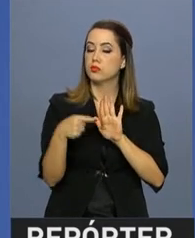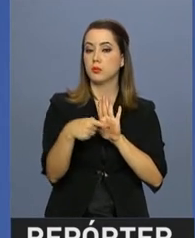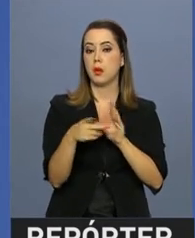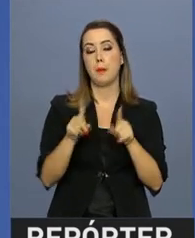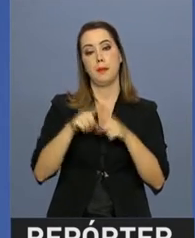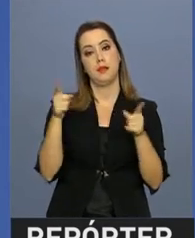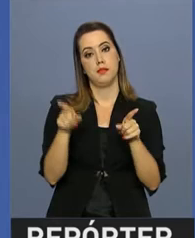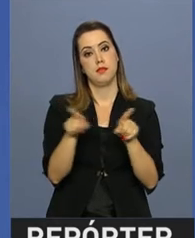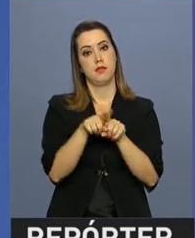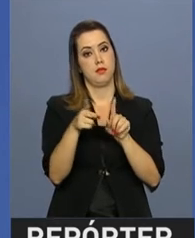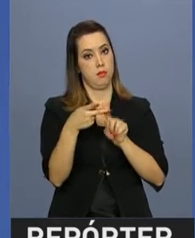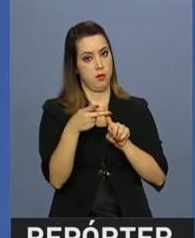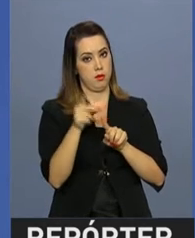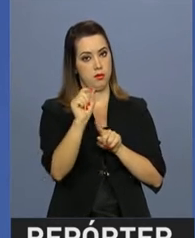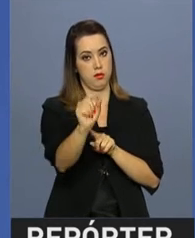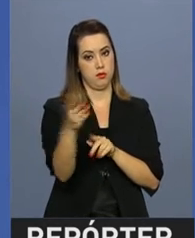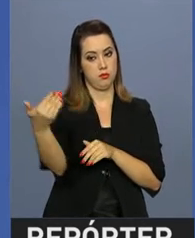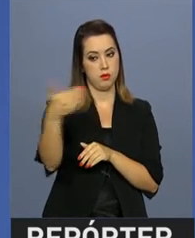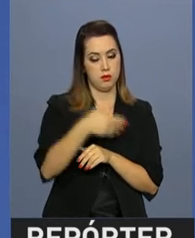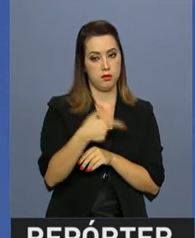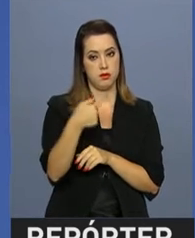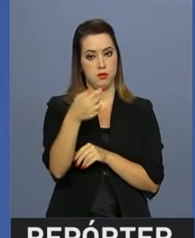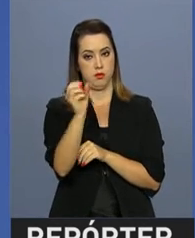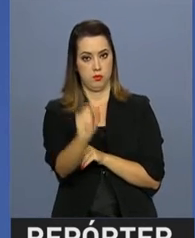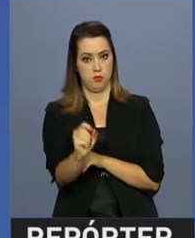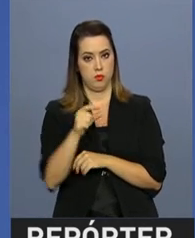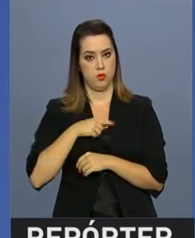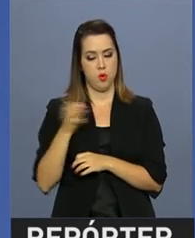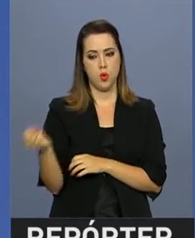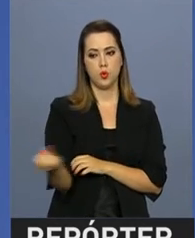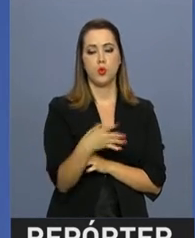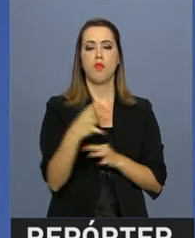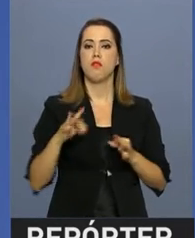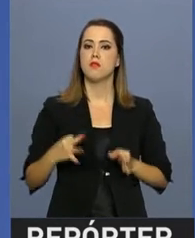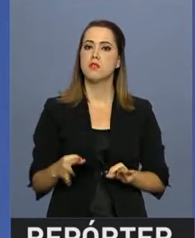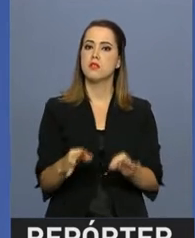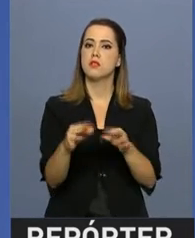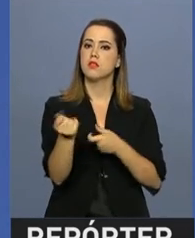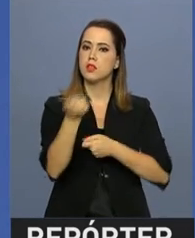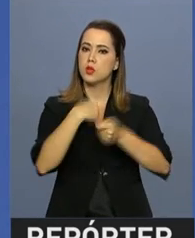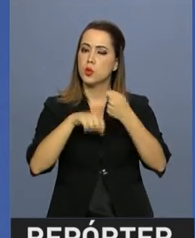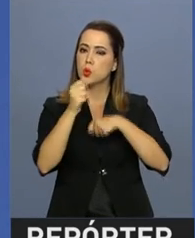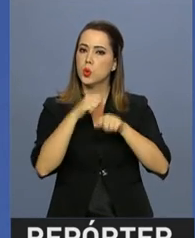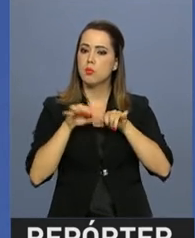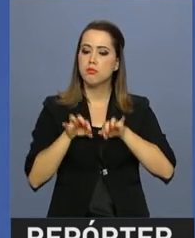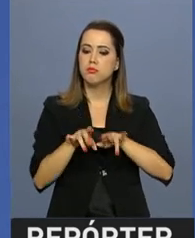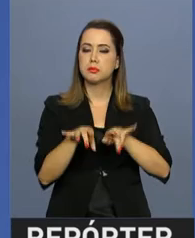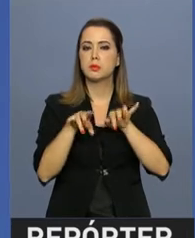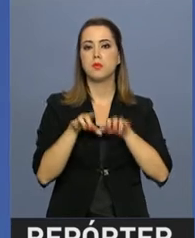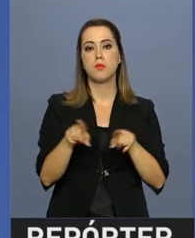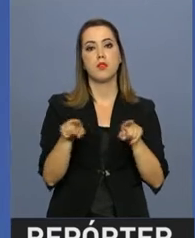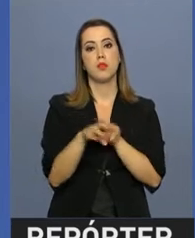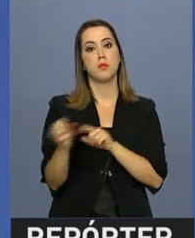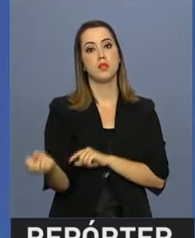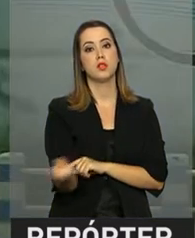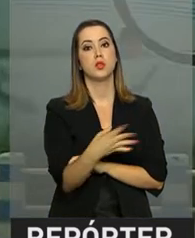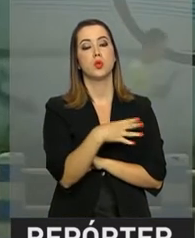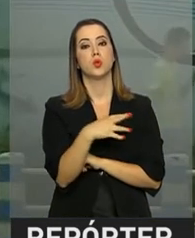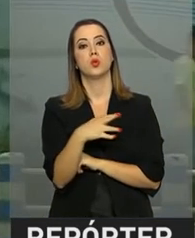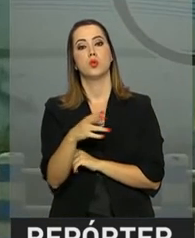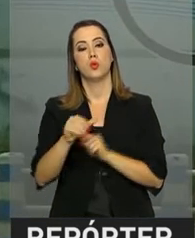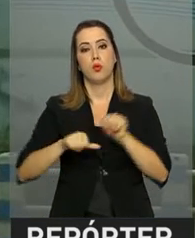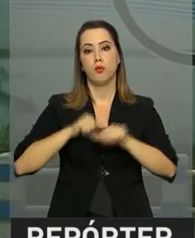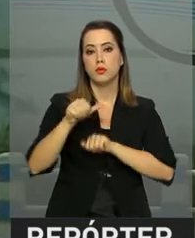lado, trazer para a discussão do G20 as temáticas da inovação, da economia digital e da nova revolução industrial.